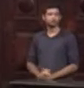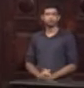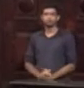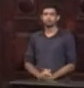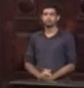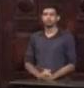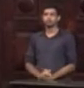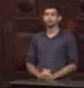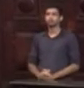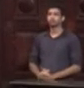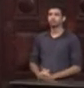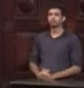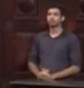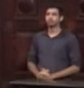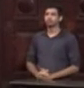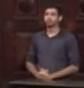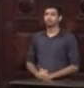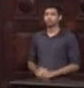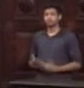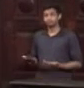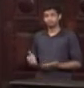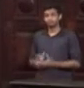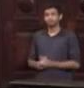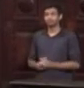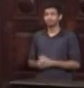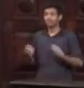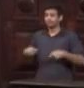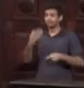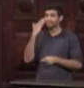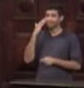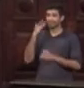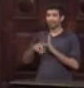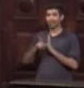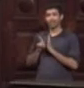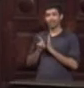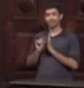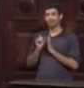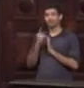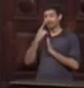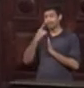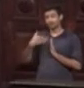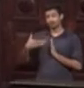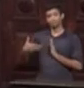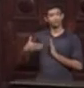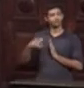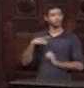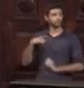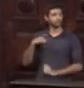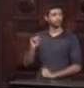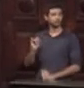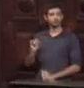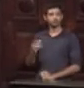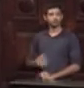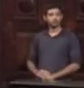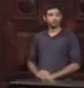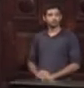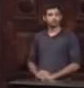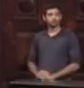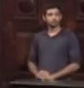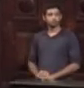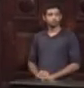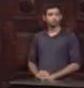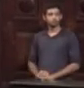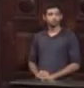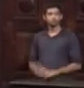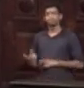E aí é preciso entender o que está em jogo, né? Na verdade, os professores de arte,